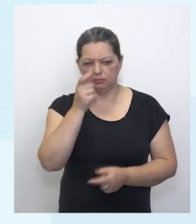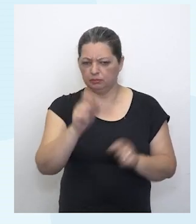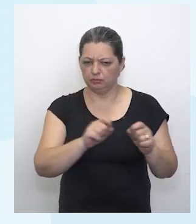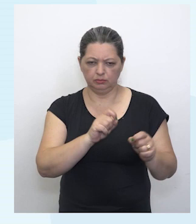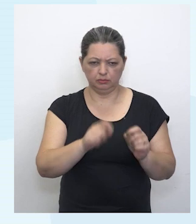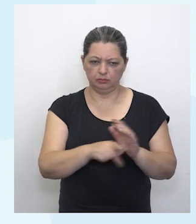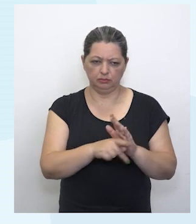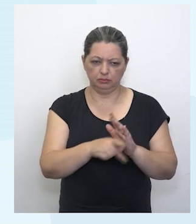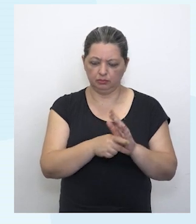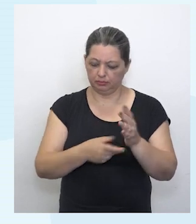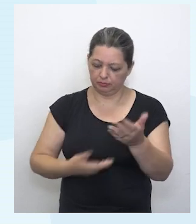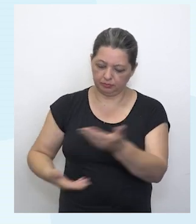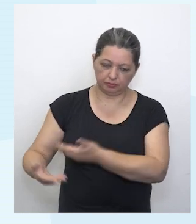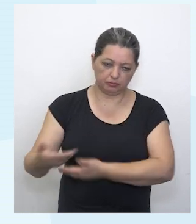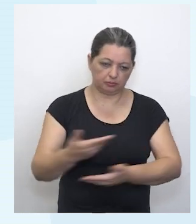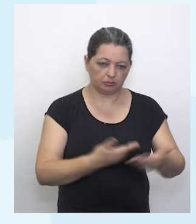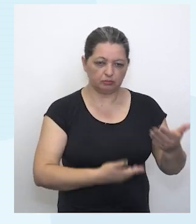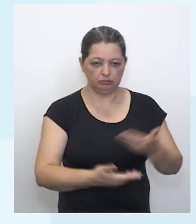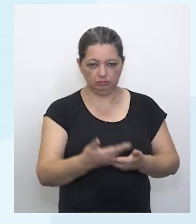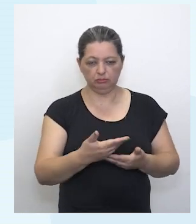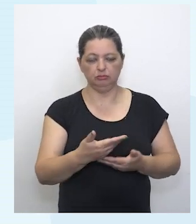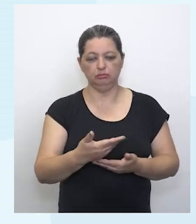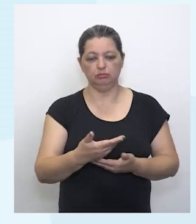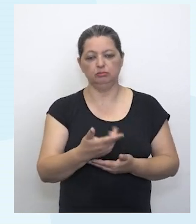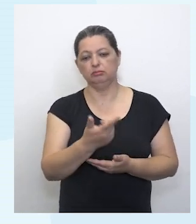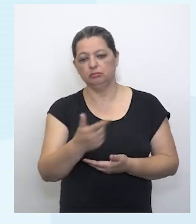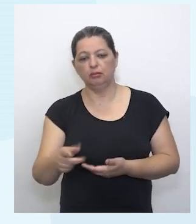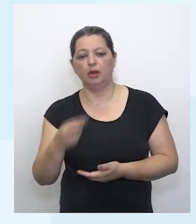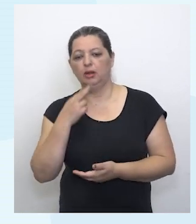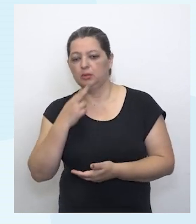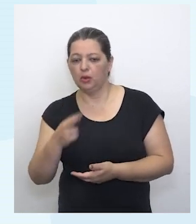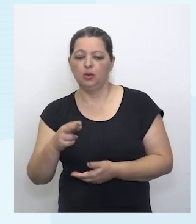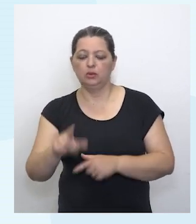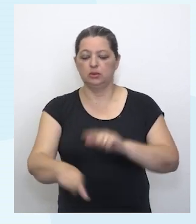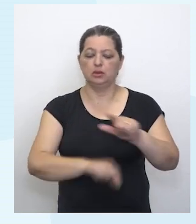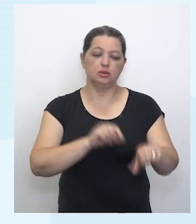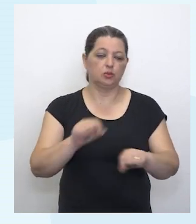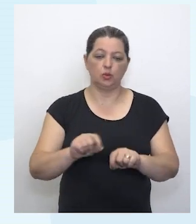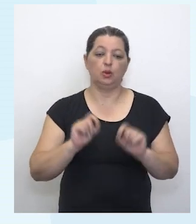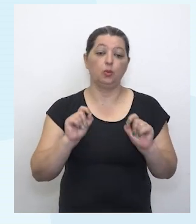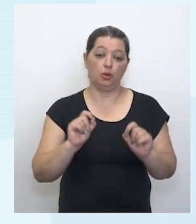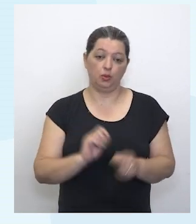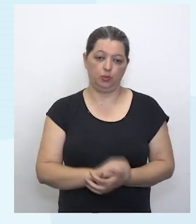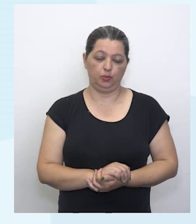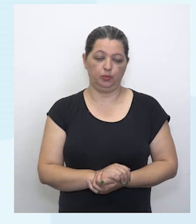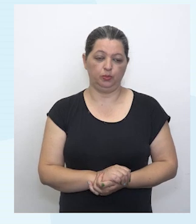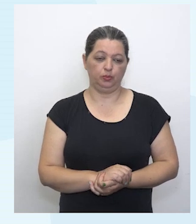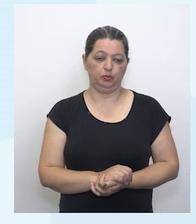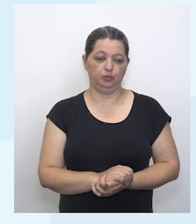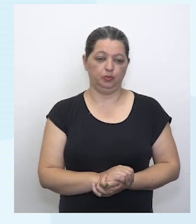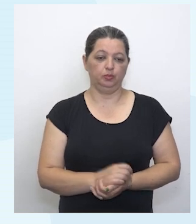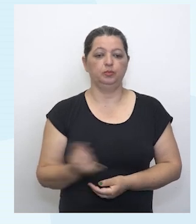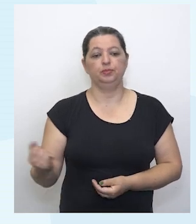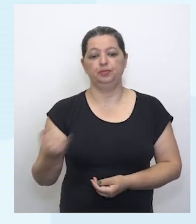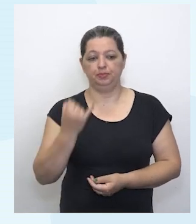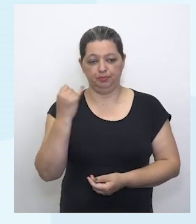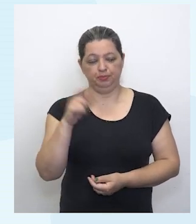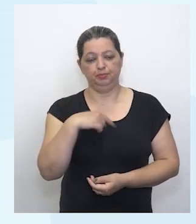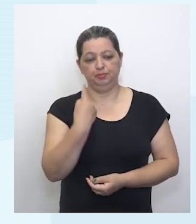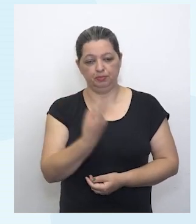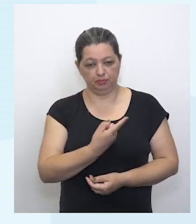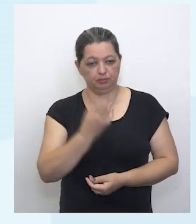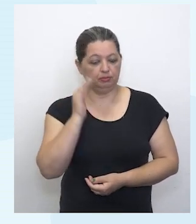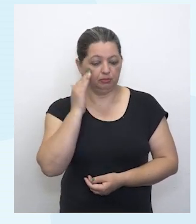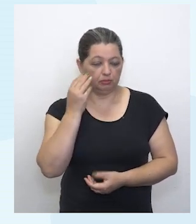as respostas ouvindo as justificativas sobre suas escolhas. É importante a gente ver como que uma discussão,